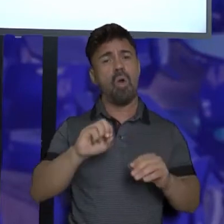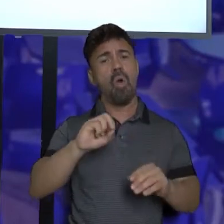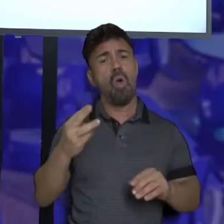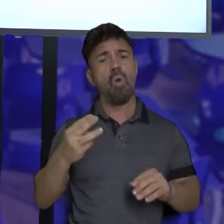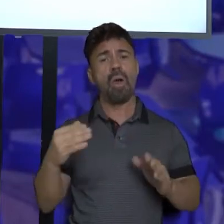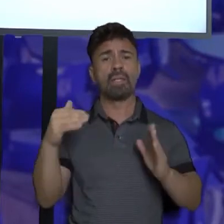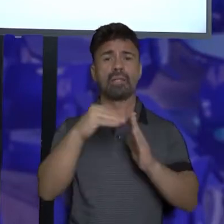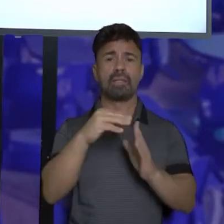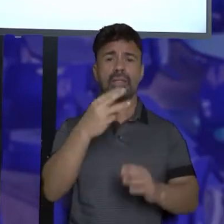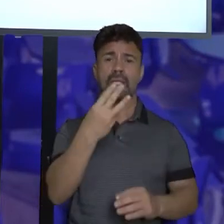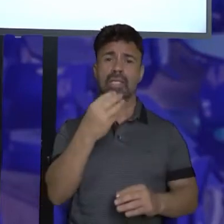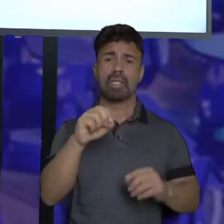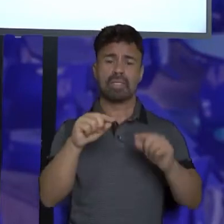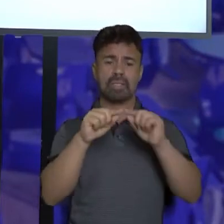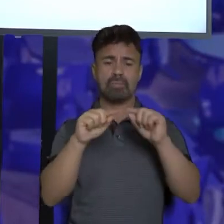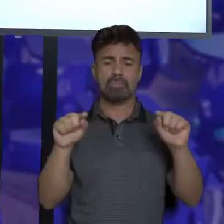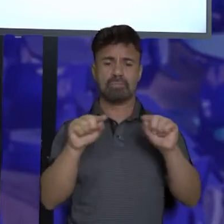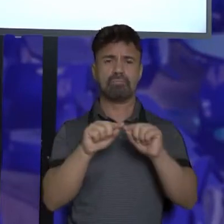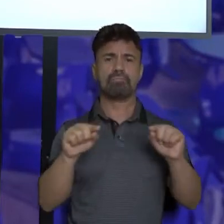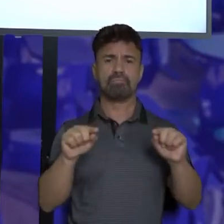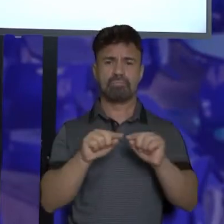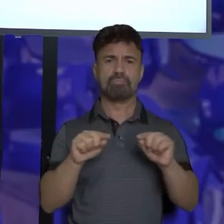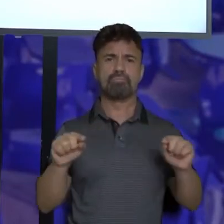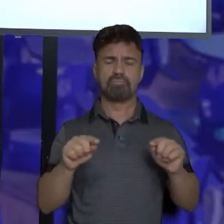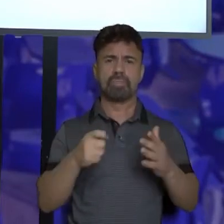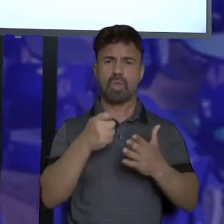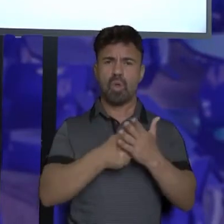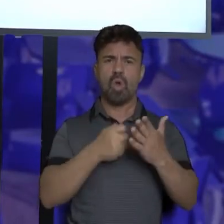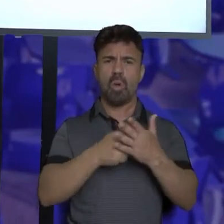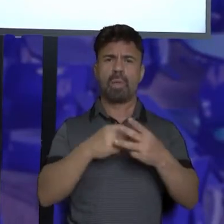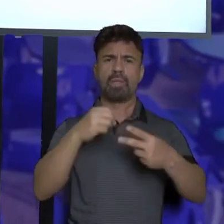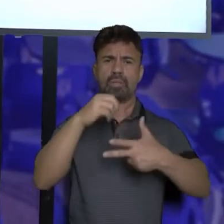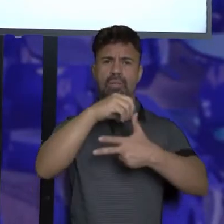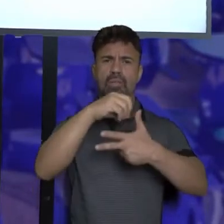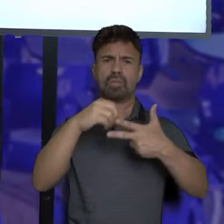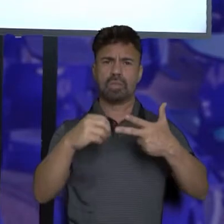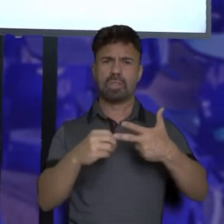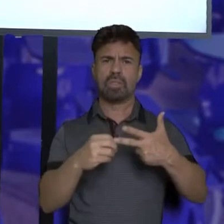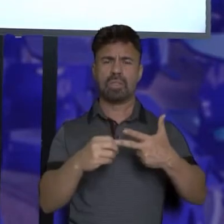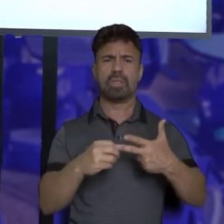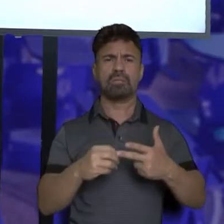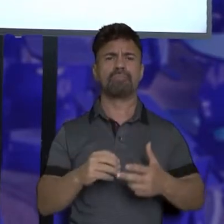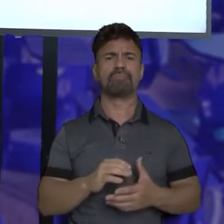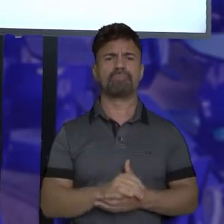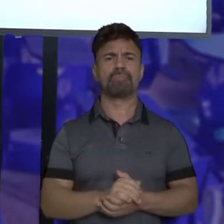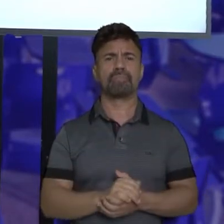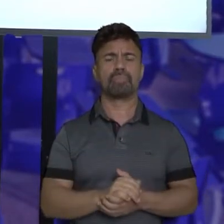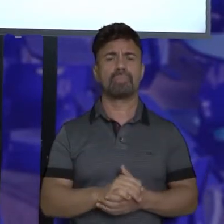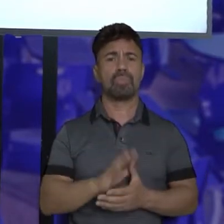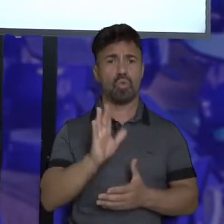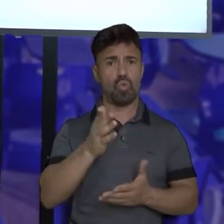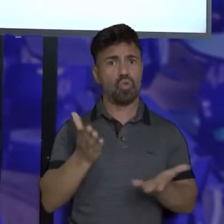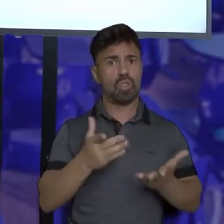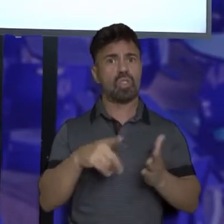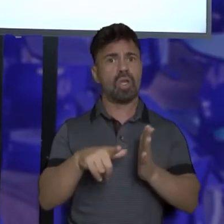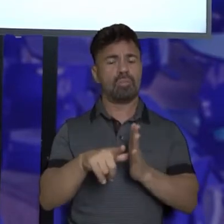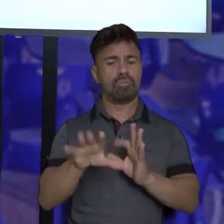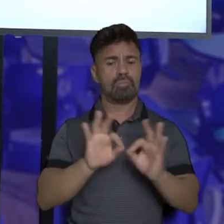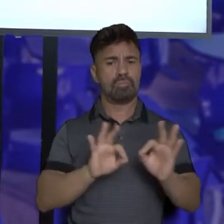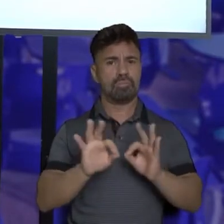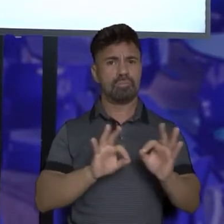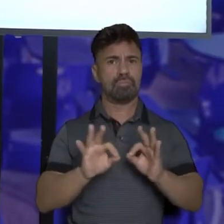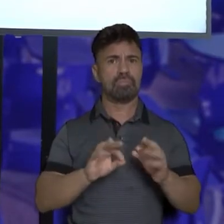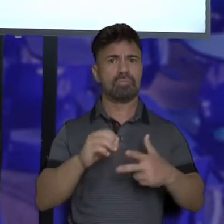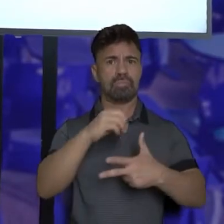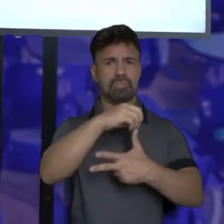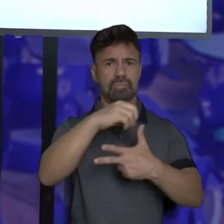vestibulares, e inclusive 30 linhas é cobrado no Enem, que futuramente você fará, já que você está se preparando agora para isso, à medida que você